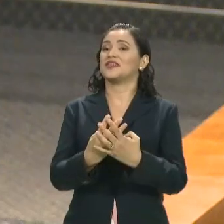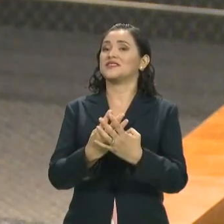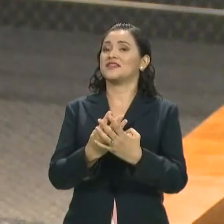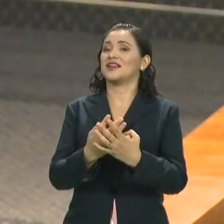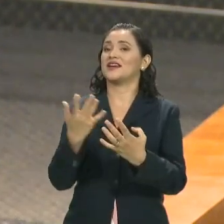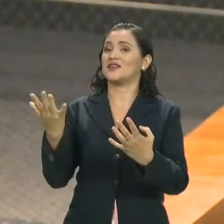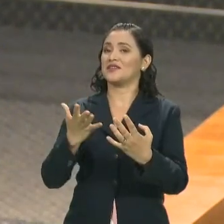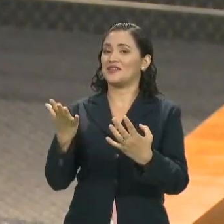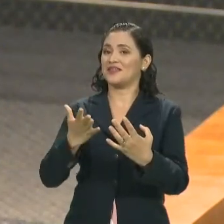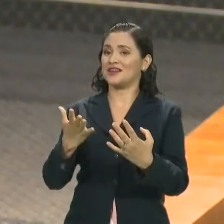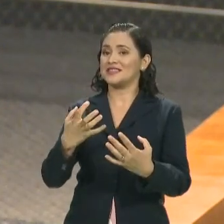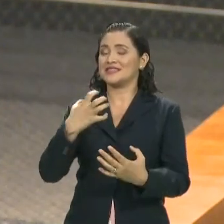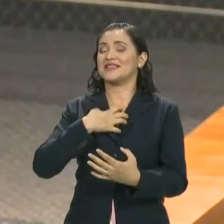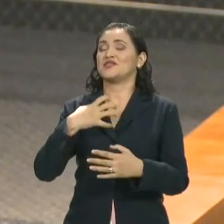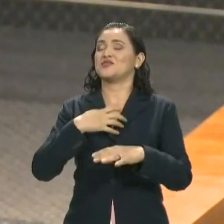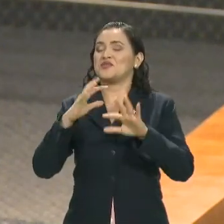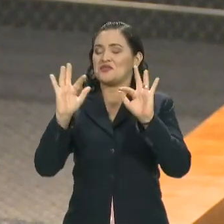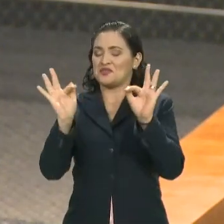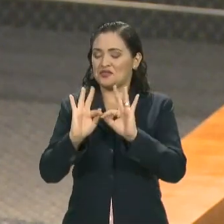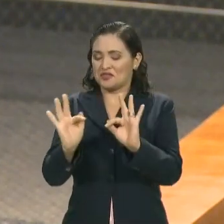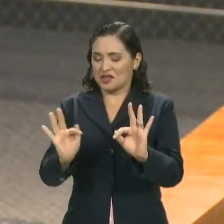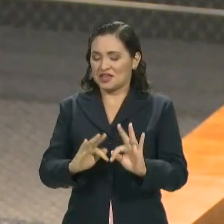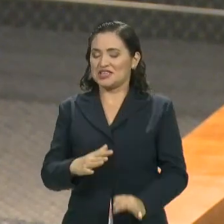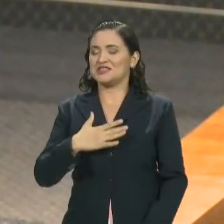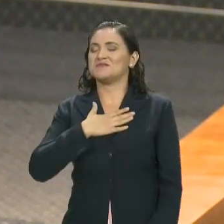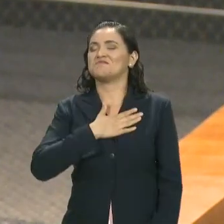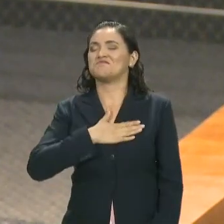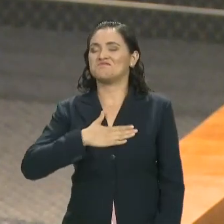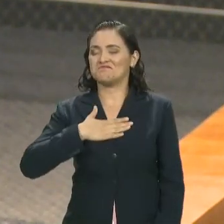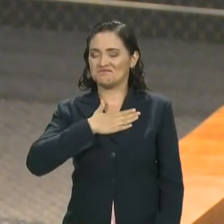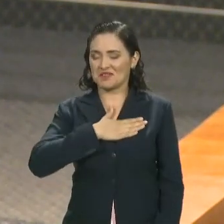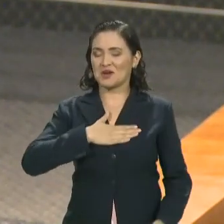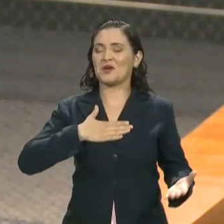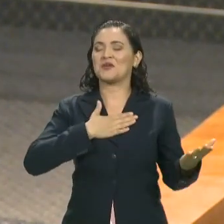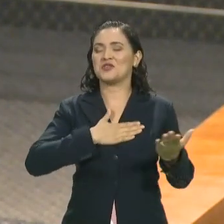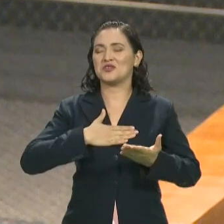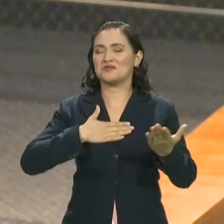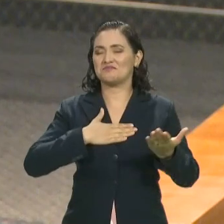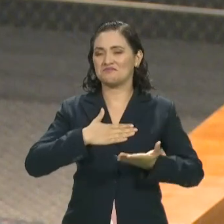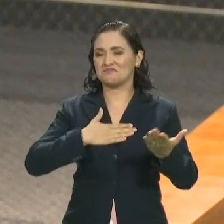feliz do que passei os meus 7 anos.